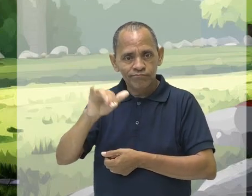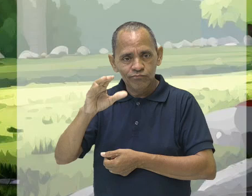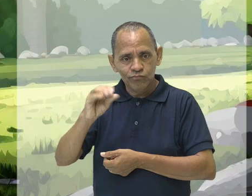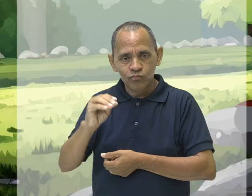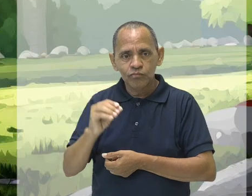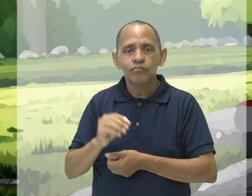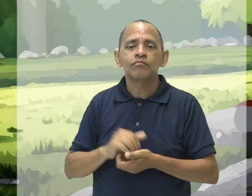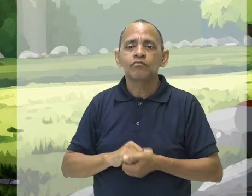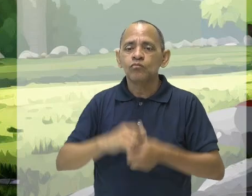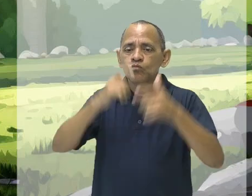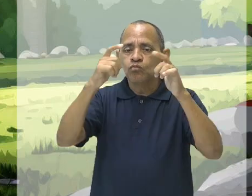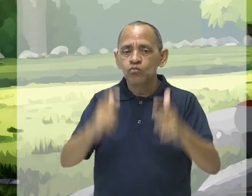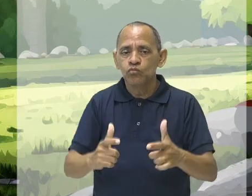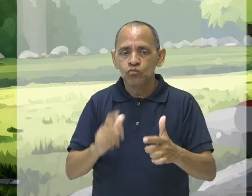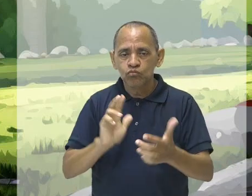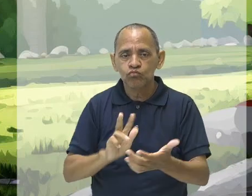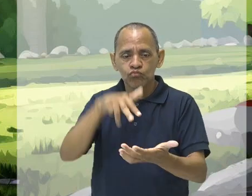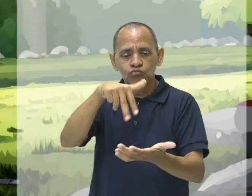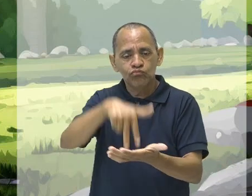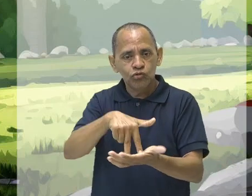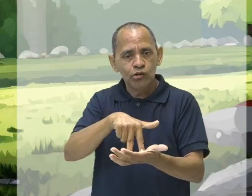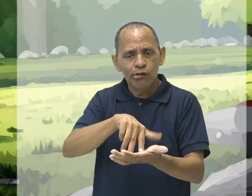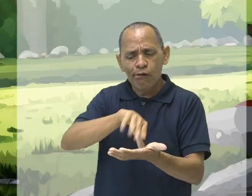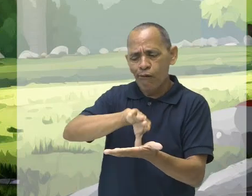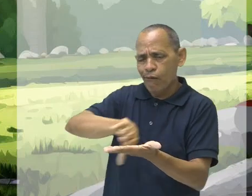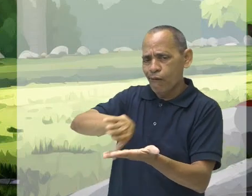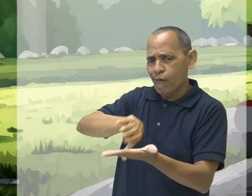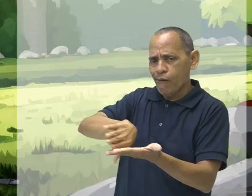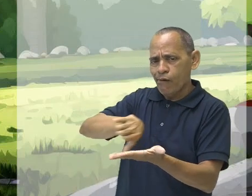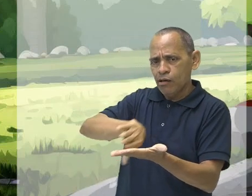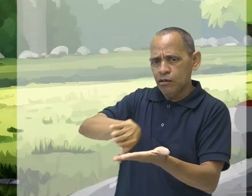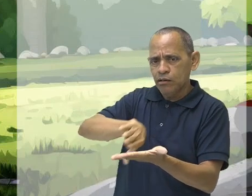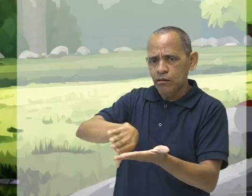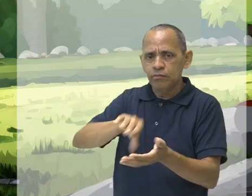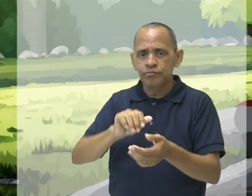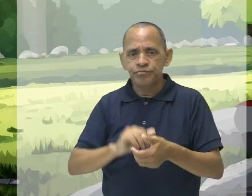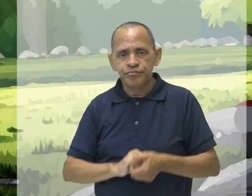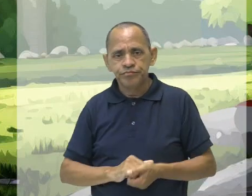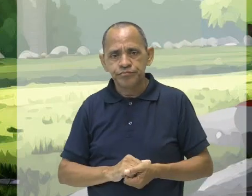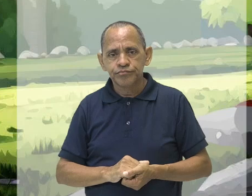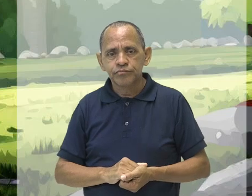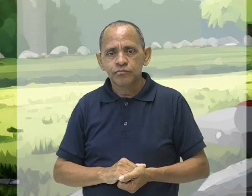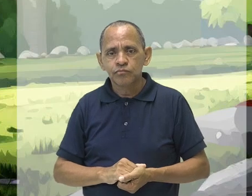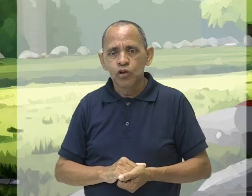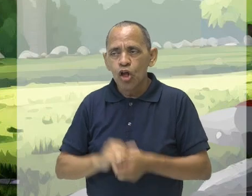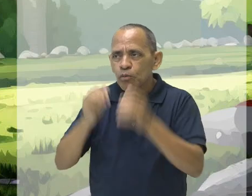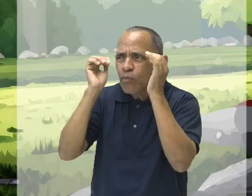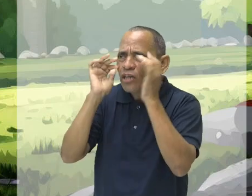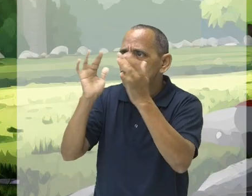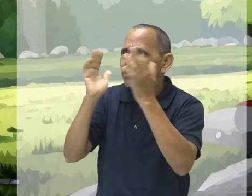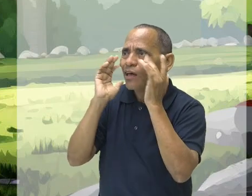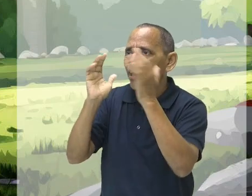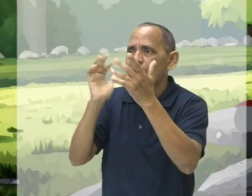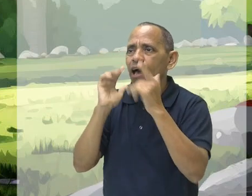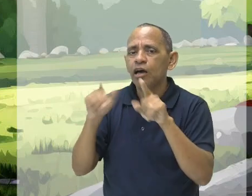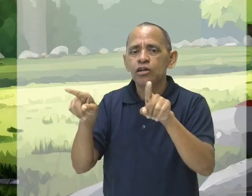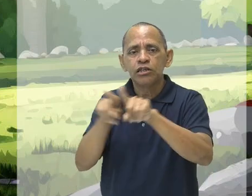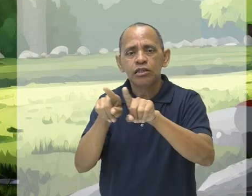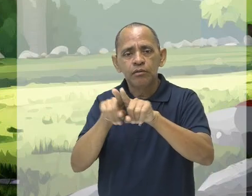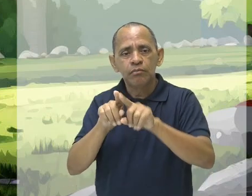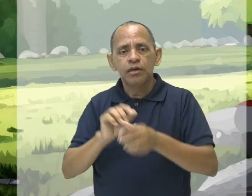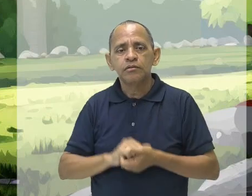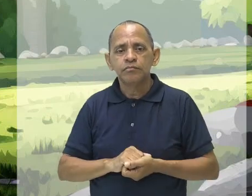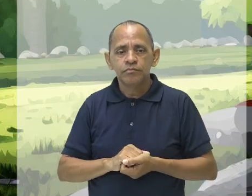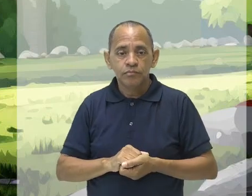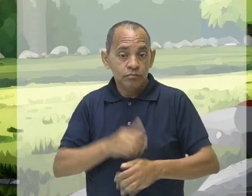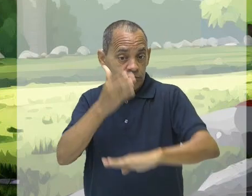estamos, deixa um pouco de lado isso, né? Essa parte do fantasioso, do imaginário. O conto contemporâneo, ele